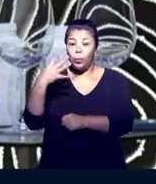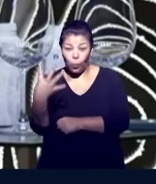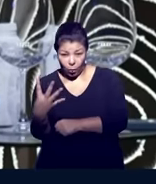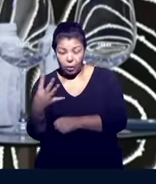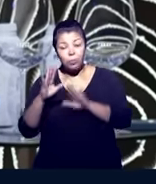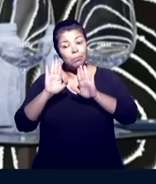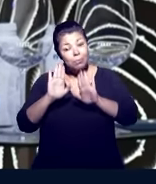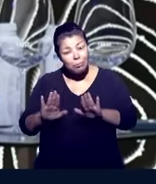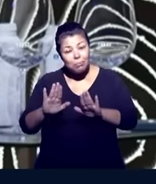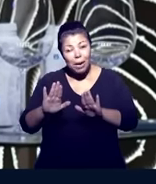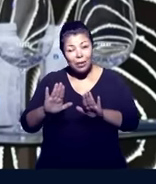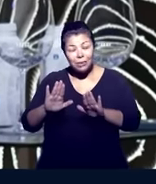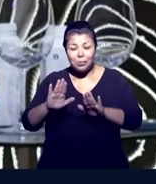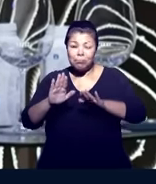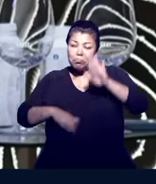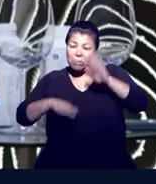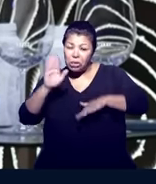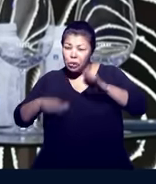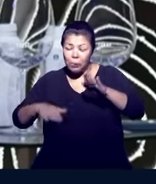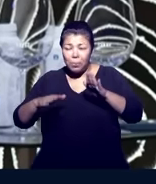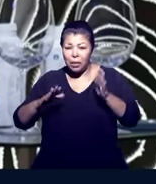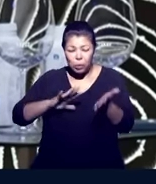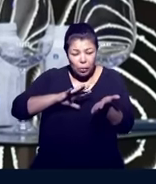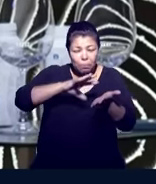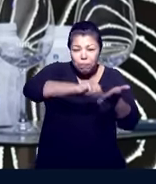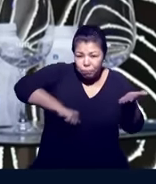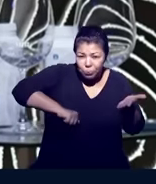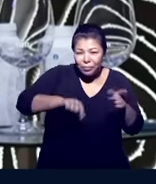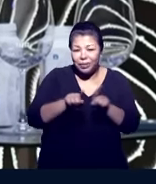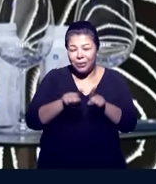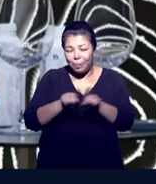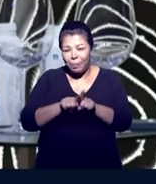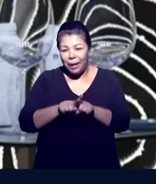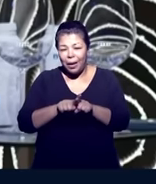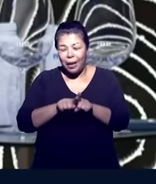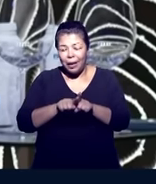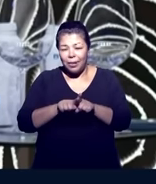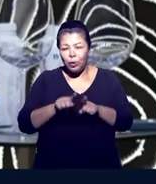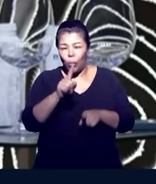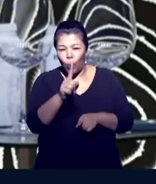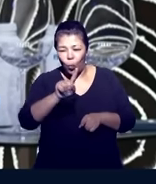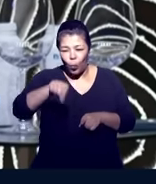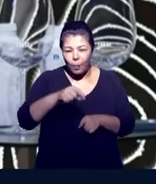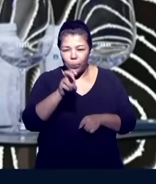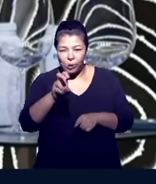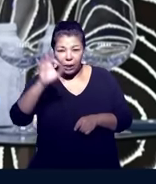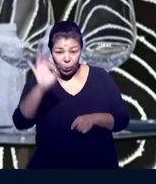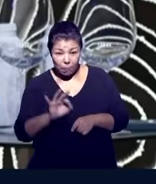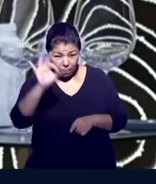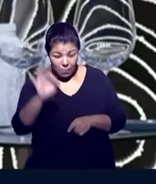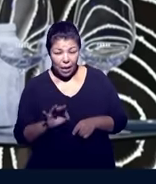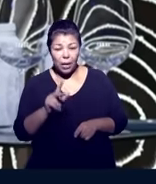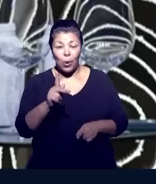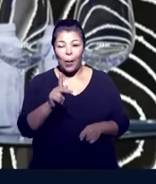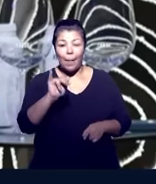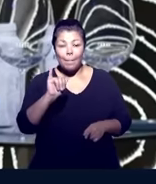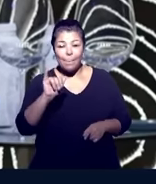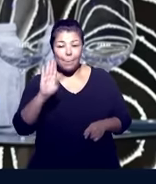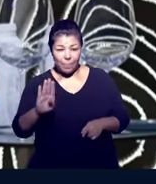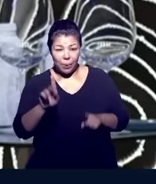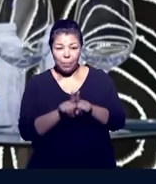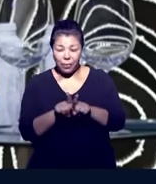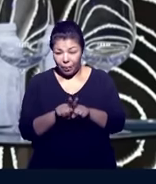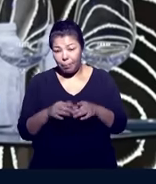ele consumia 0% do PIB Hoje ele consome 1,5 do PIB esse 1% a mais foi contratado nos últimos